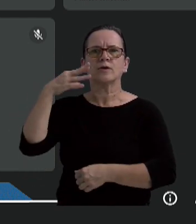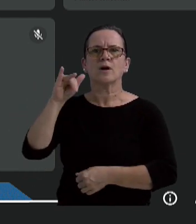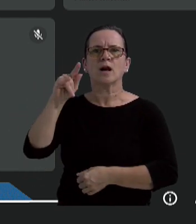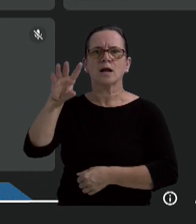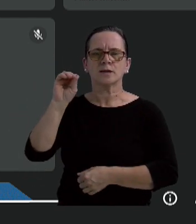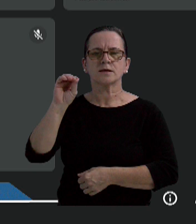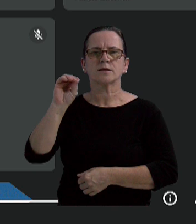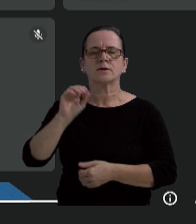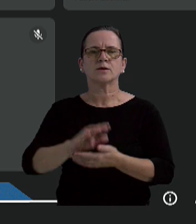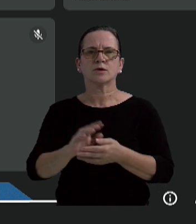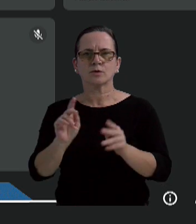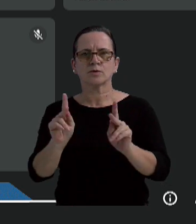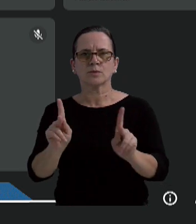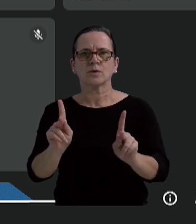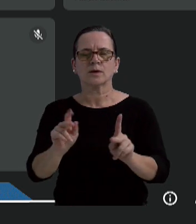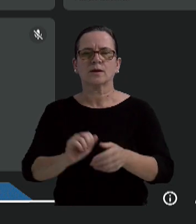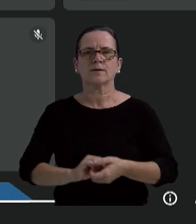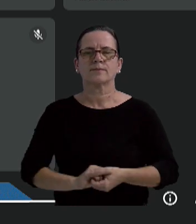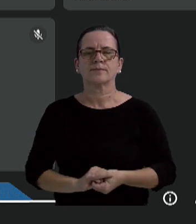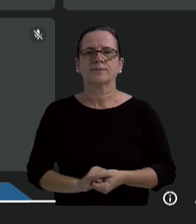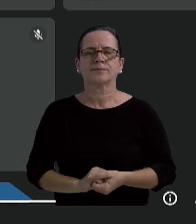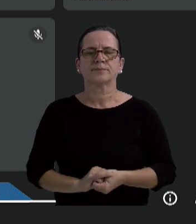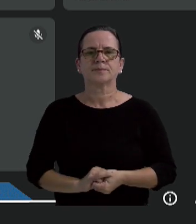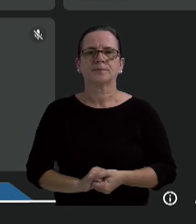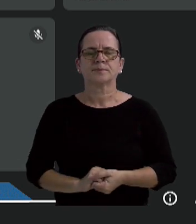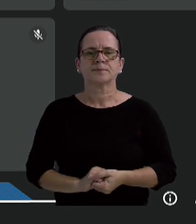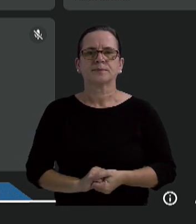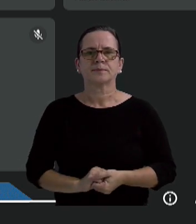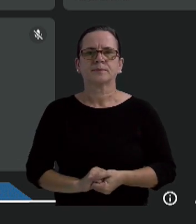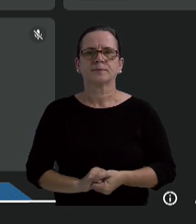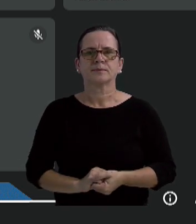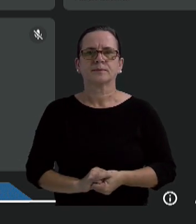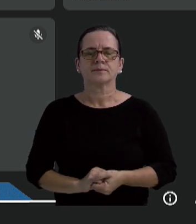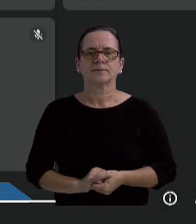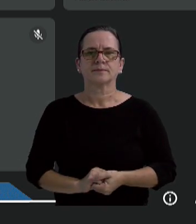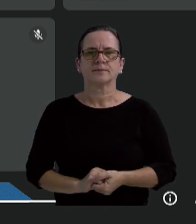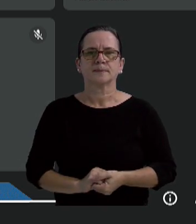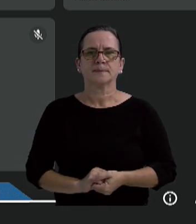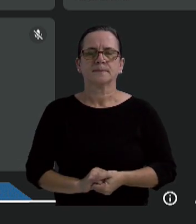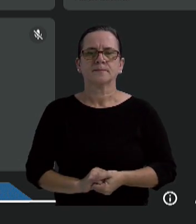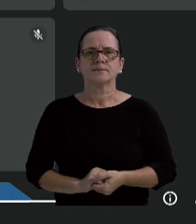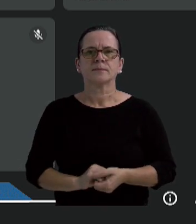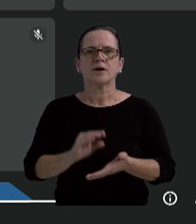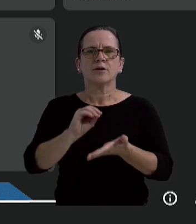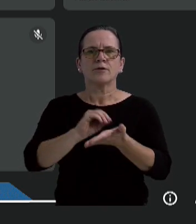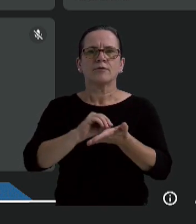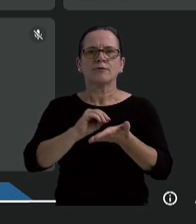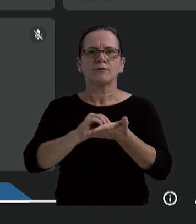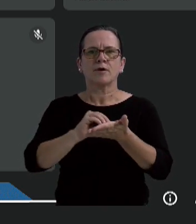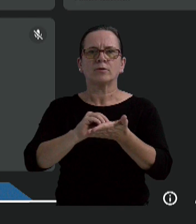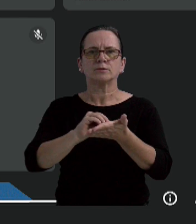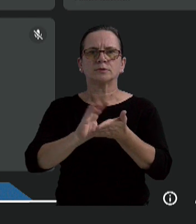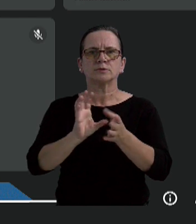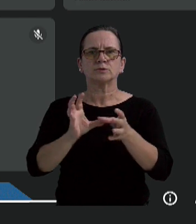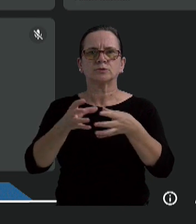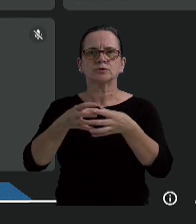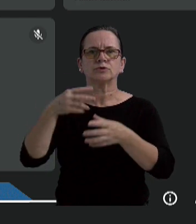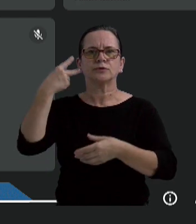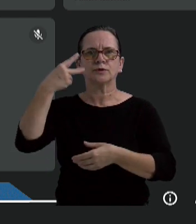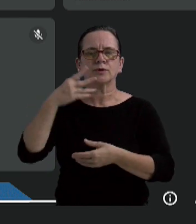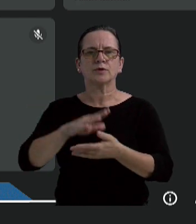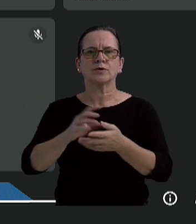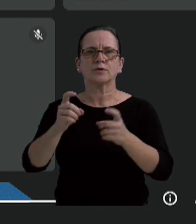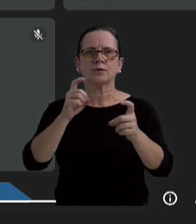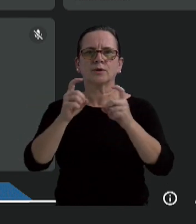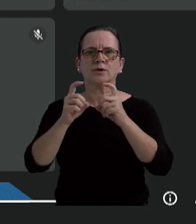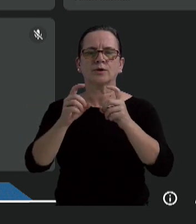Oliveira ausência justificada por falta de quórum declaro encerrada a